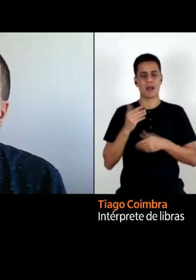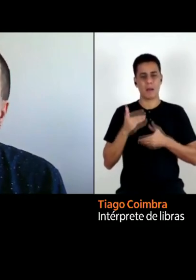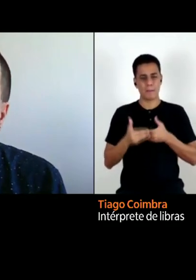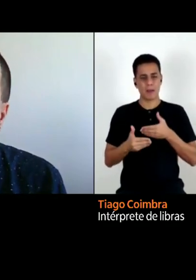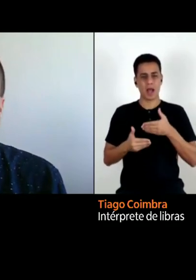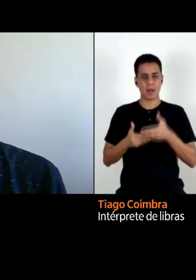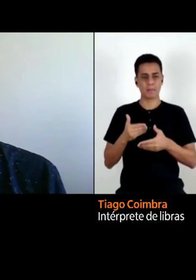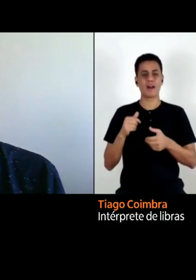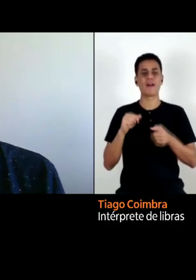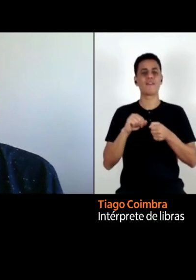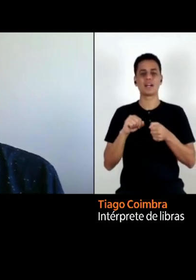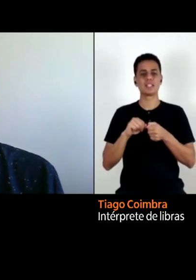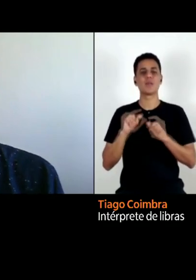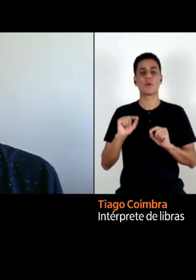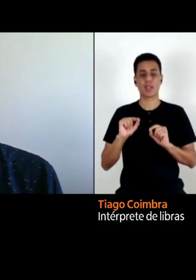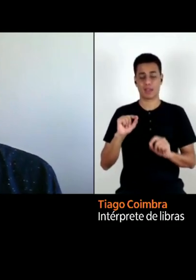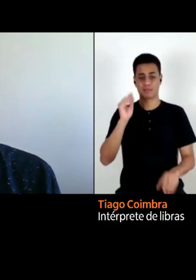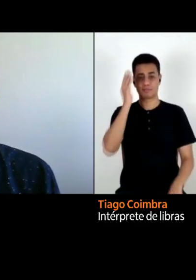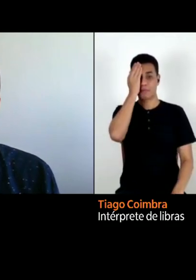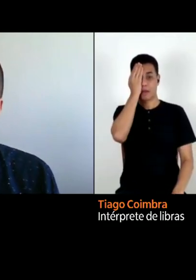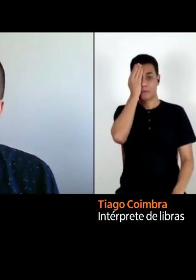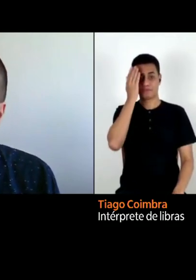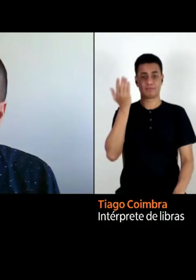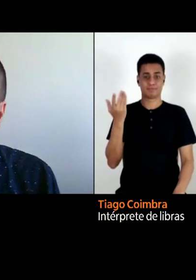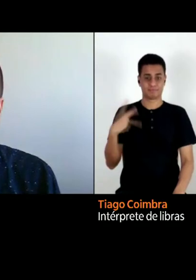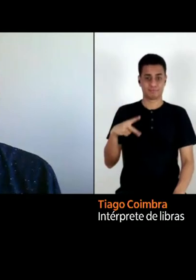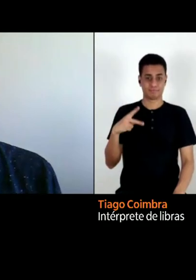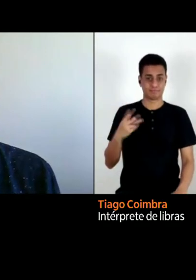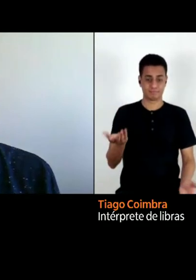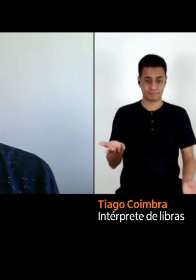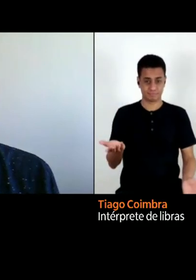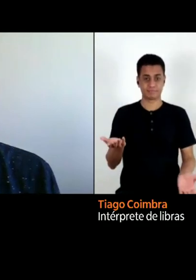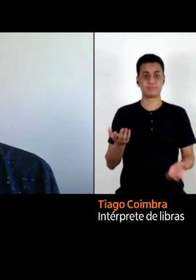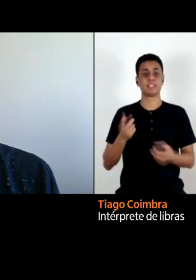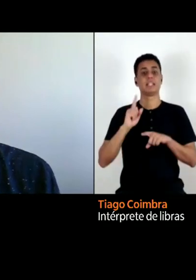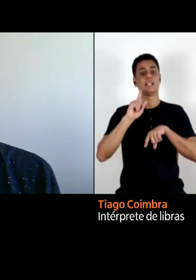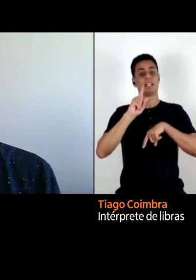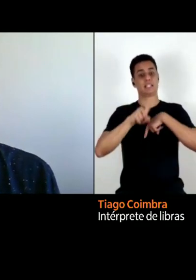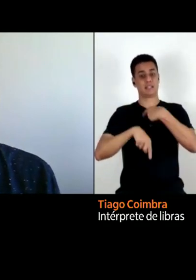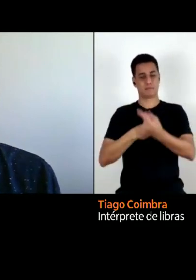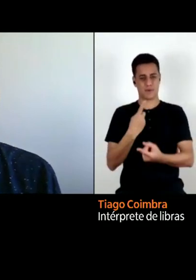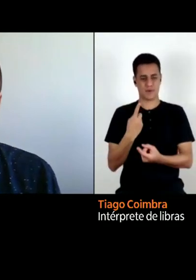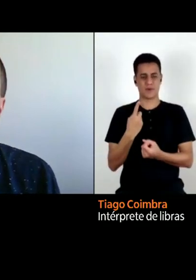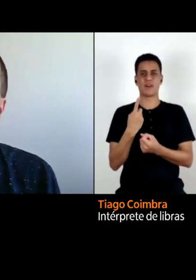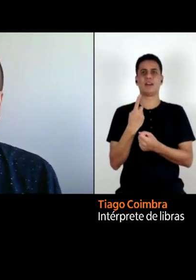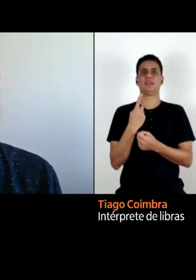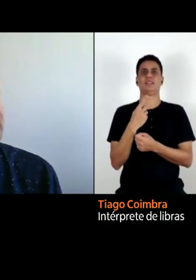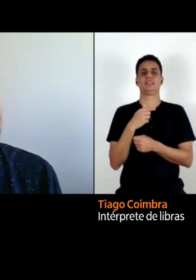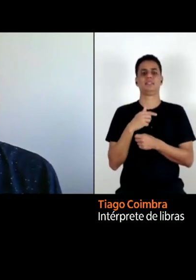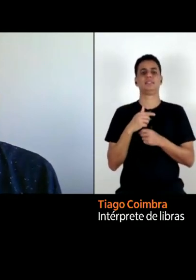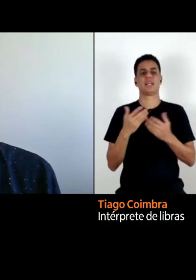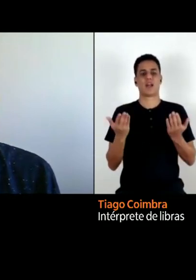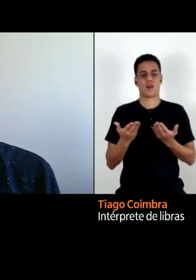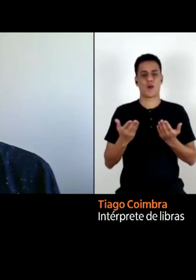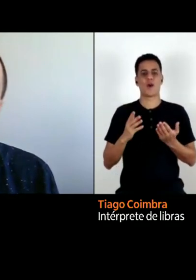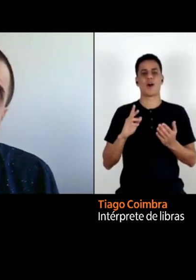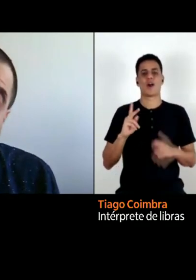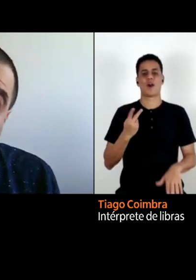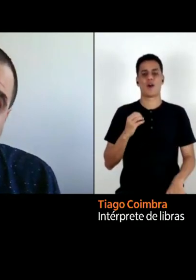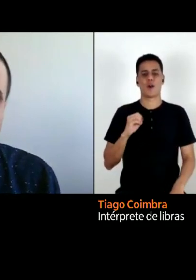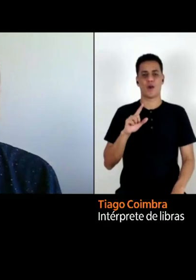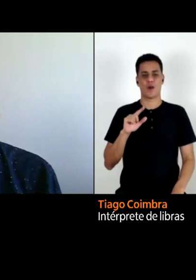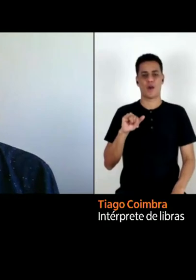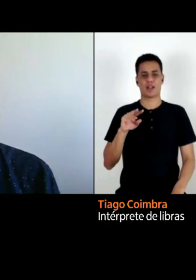praticava pirataria. Mais de 110 anos depois, Hollywood combate as cópias enquanto refaz as